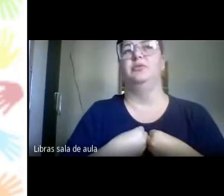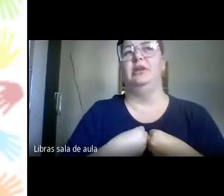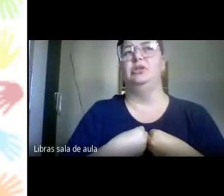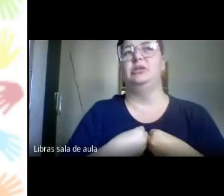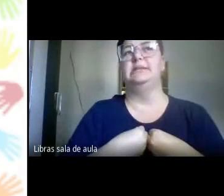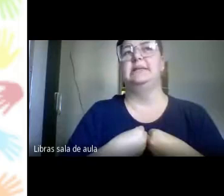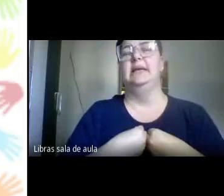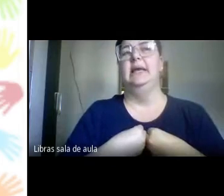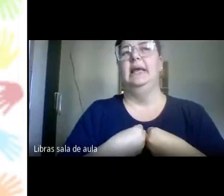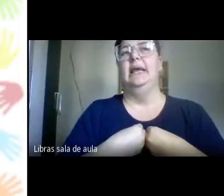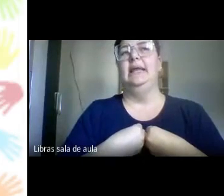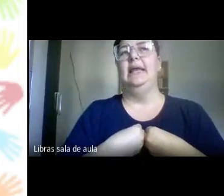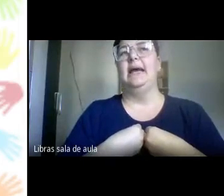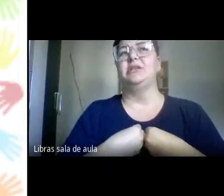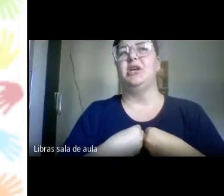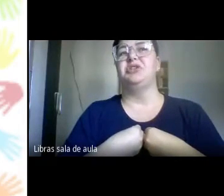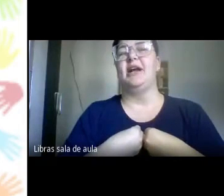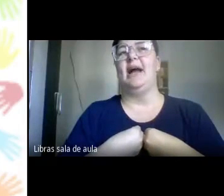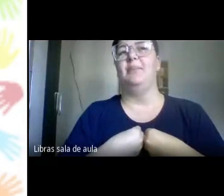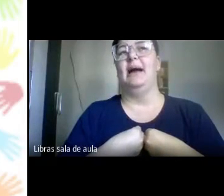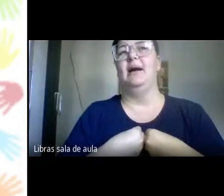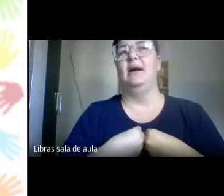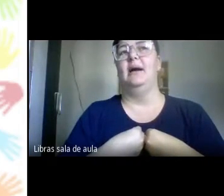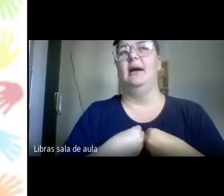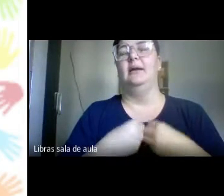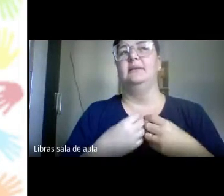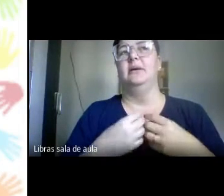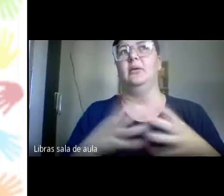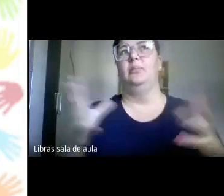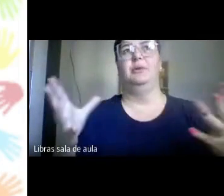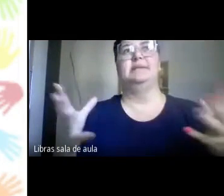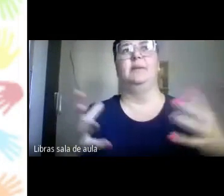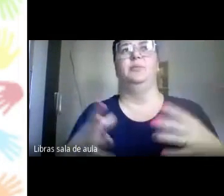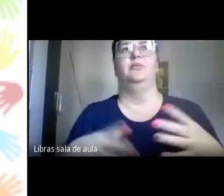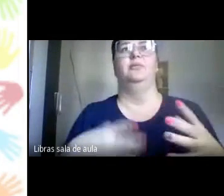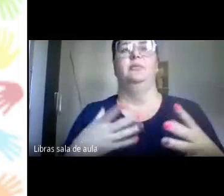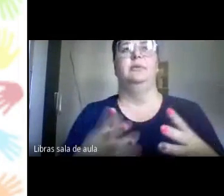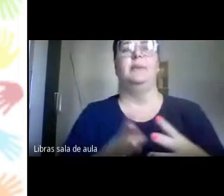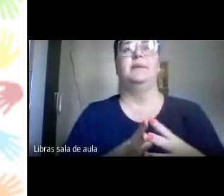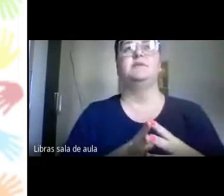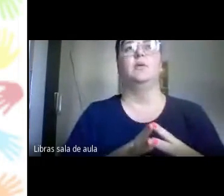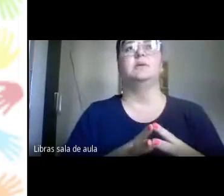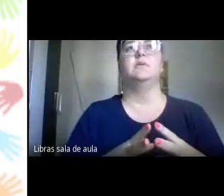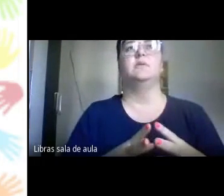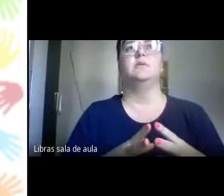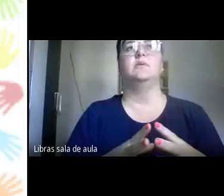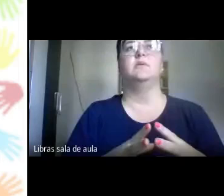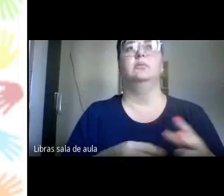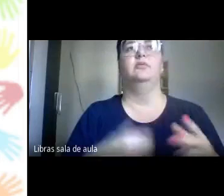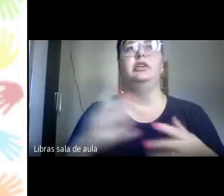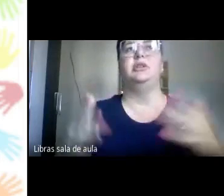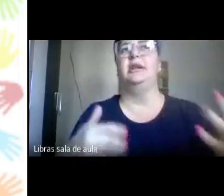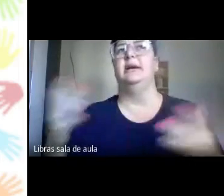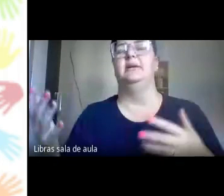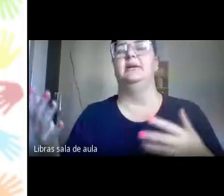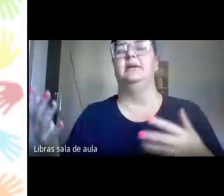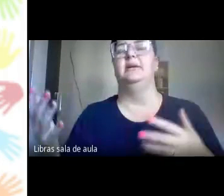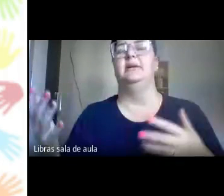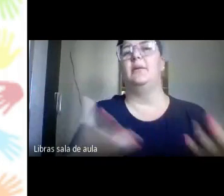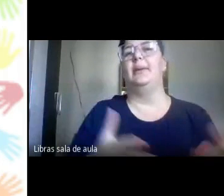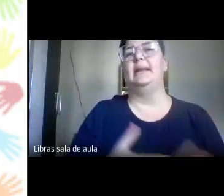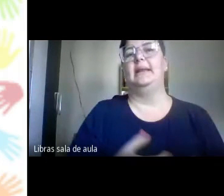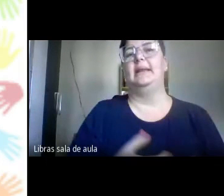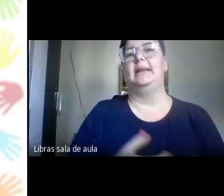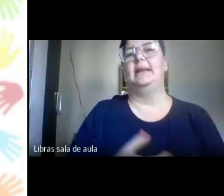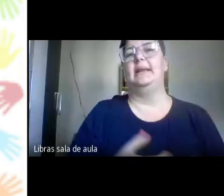nós ouvintes, e a gente acaba, por exemplo, tem pessoas com 20, 30 anos que